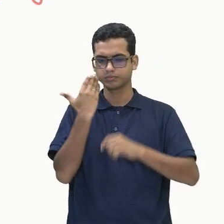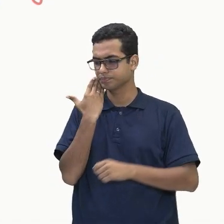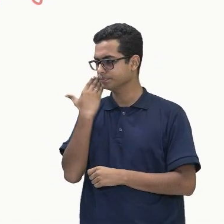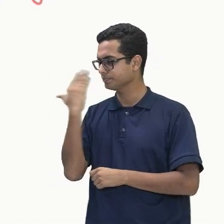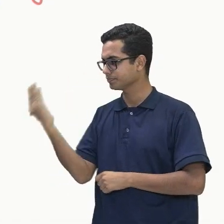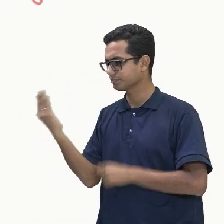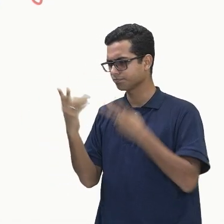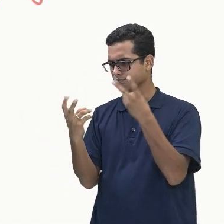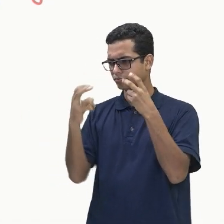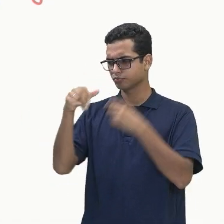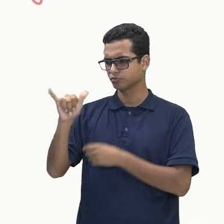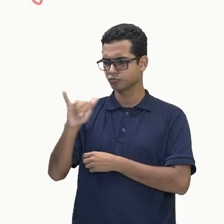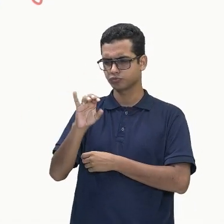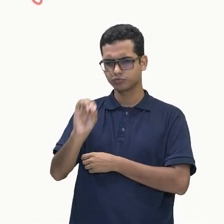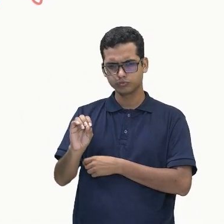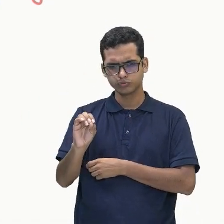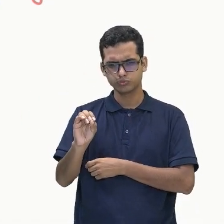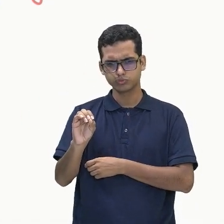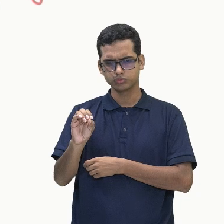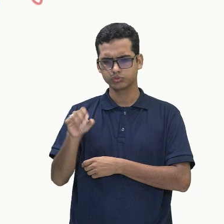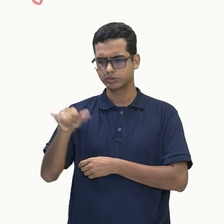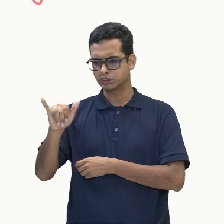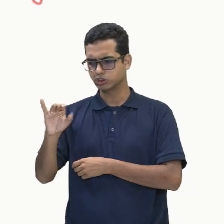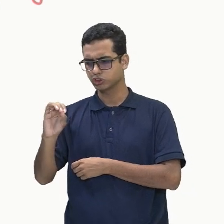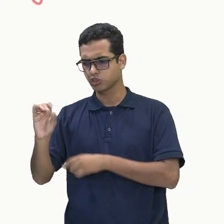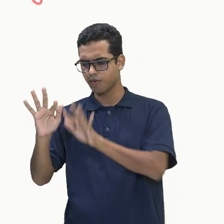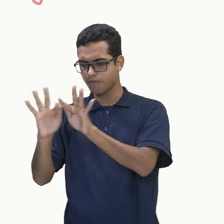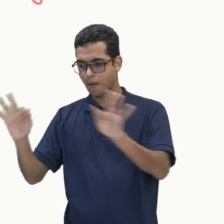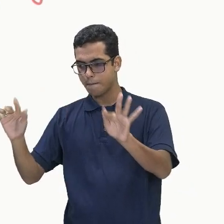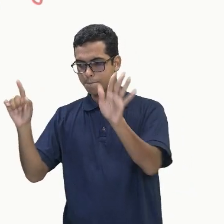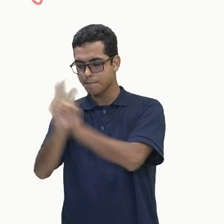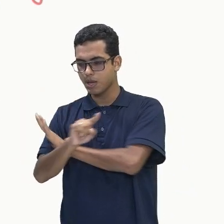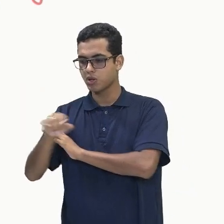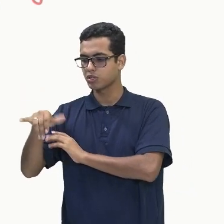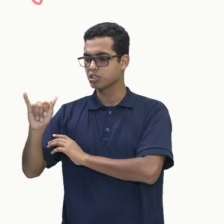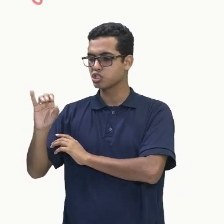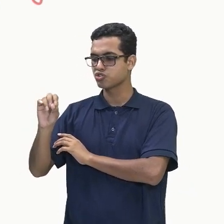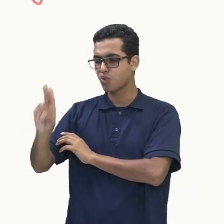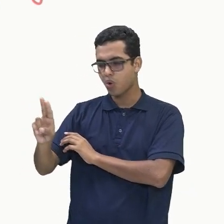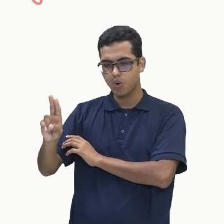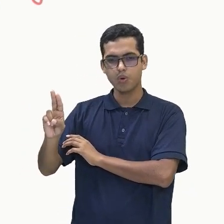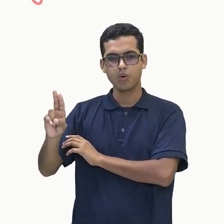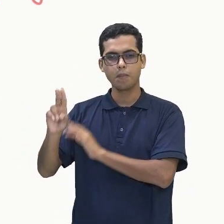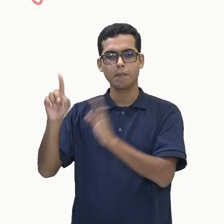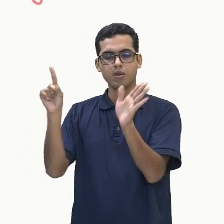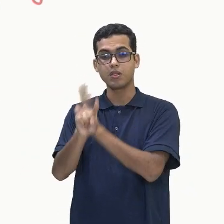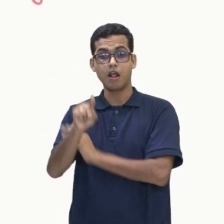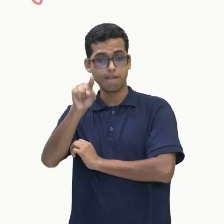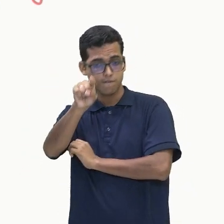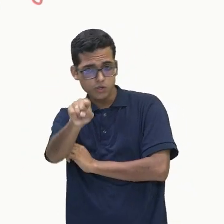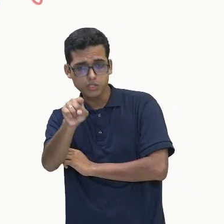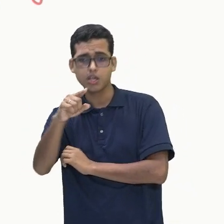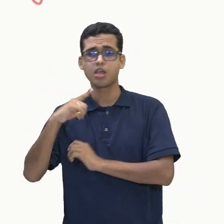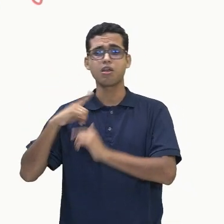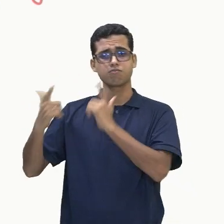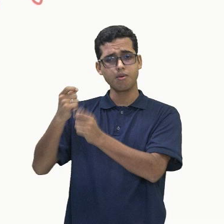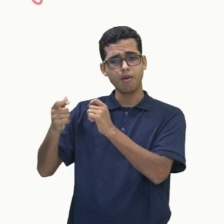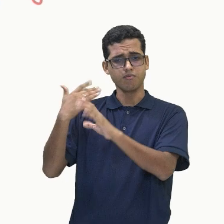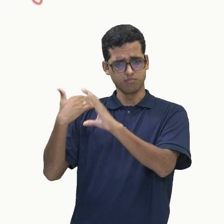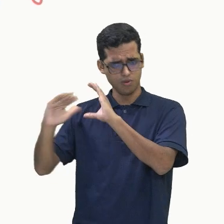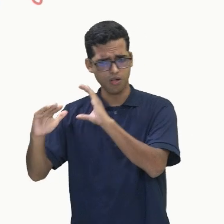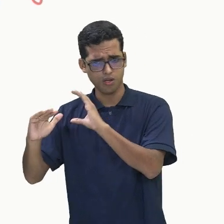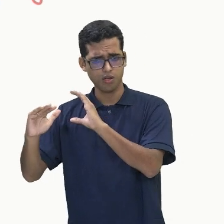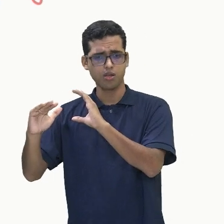you. Não faz lógica. Porque se eu pergunto, você está? Sim, eu estou, ok? Tem